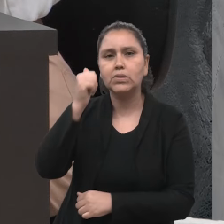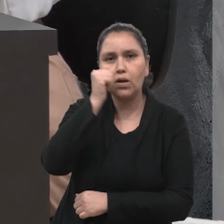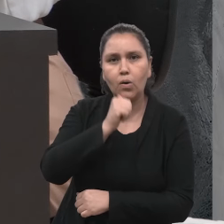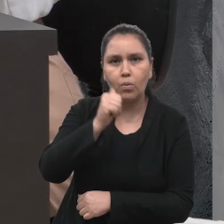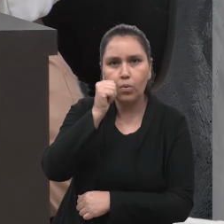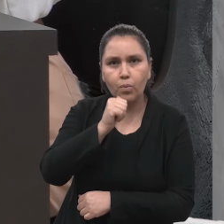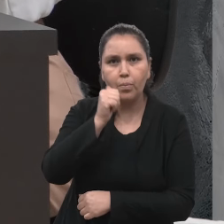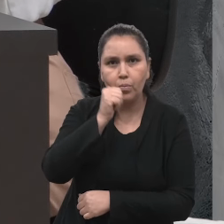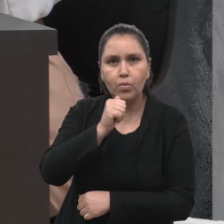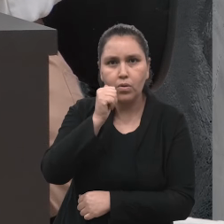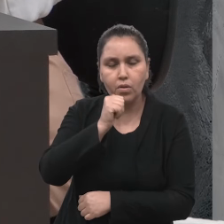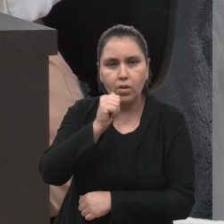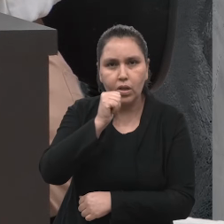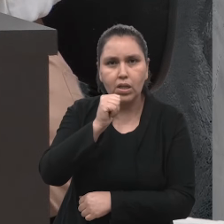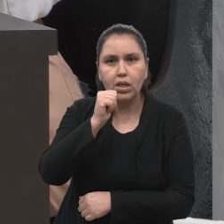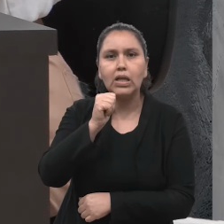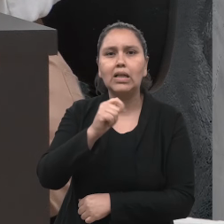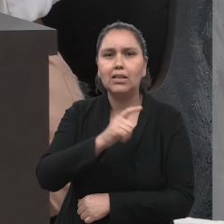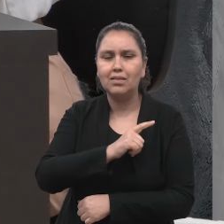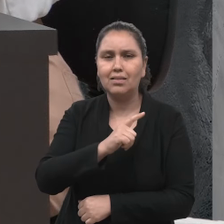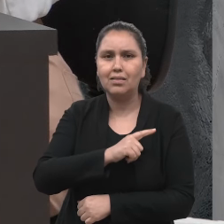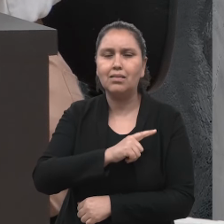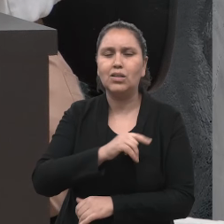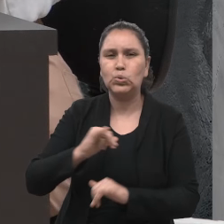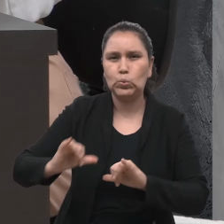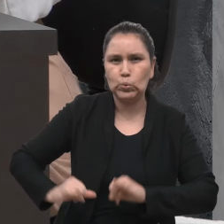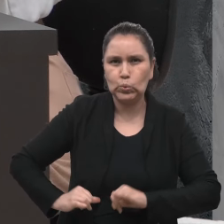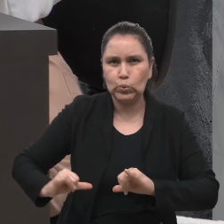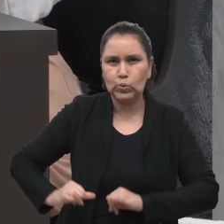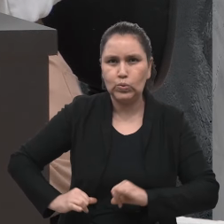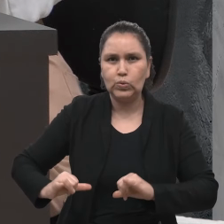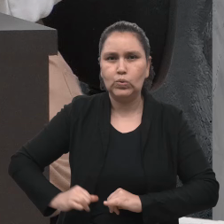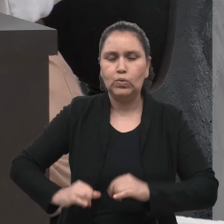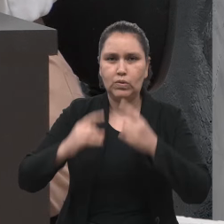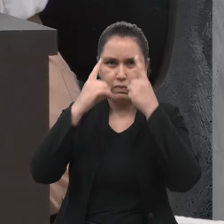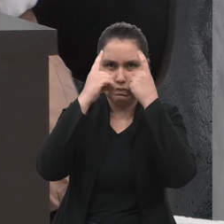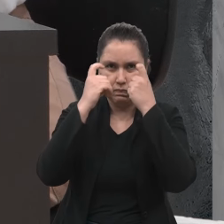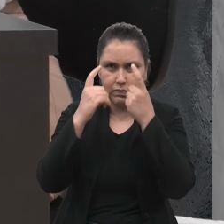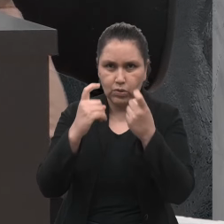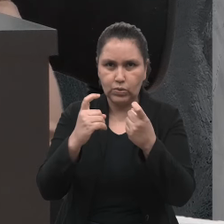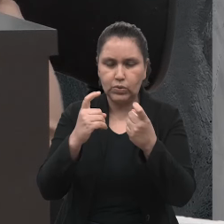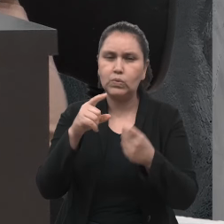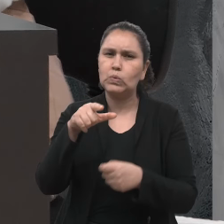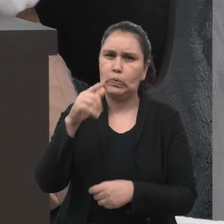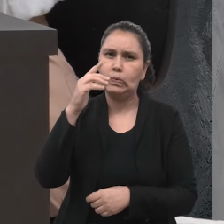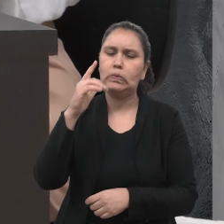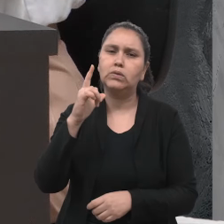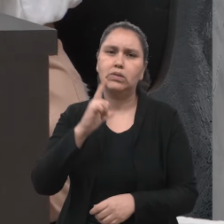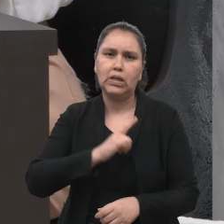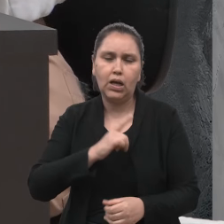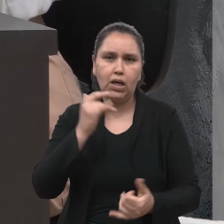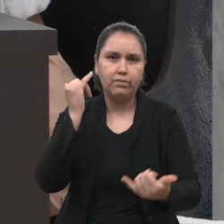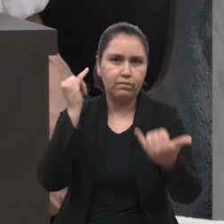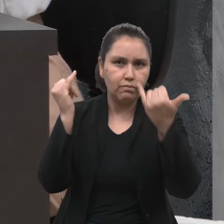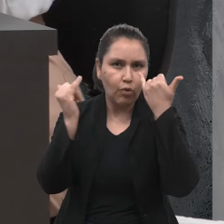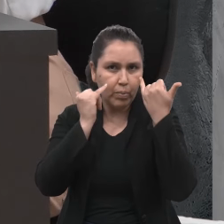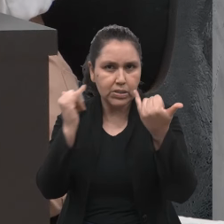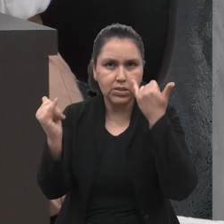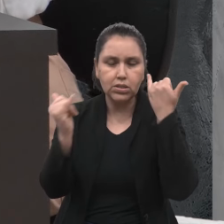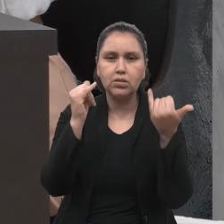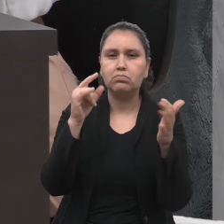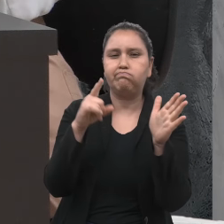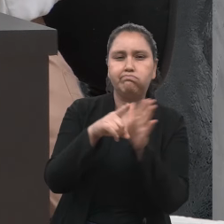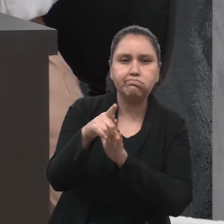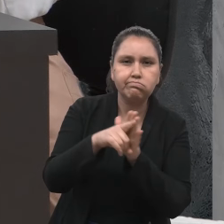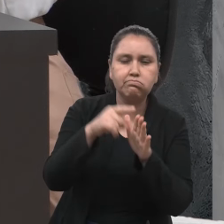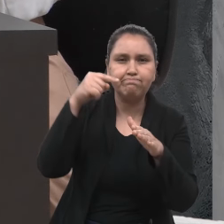que a mulher que ela está sendo violentada, e isso a gente sabe que tu tem todo esse embasamento nesse livro feito com